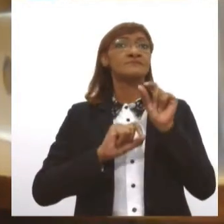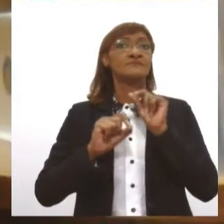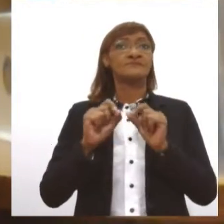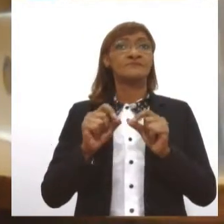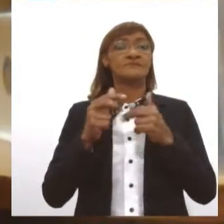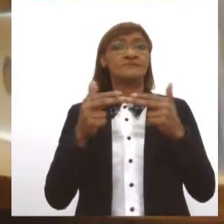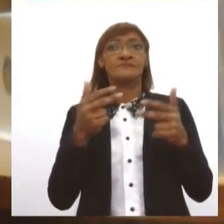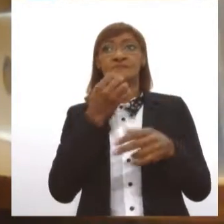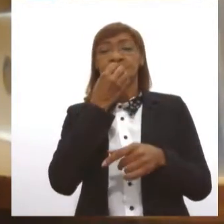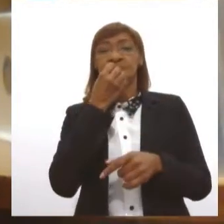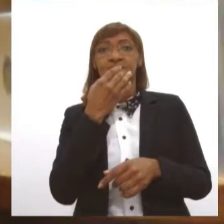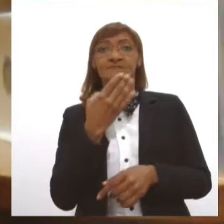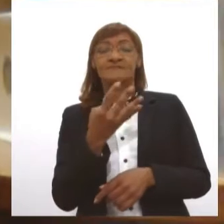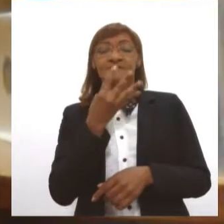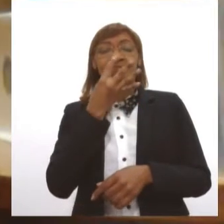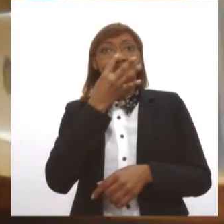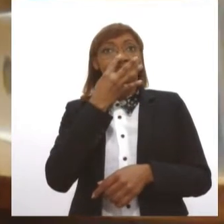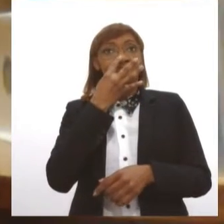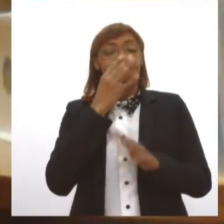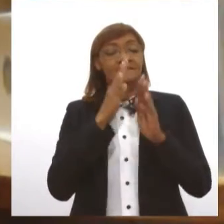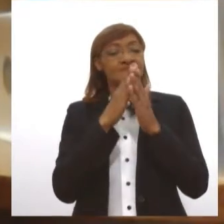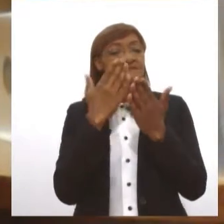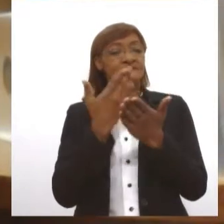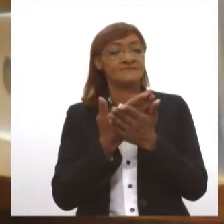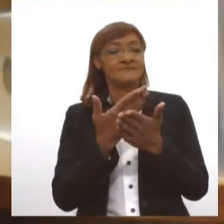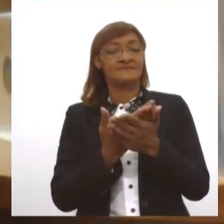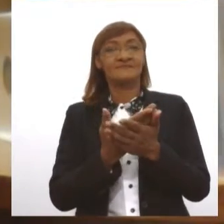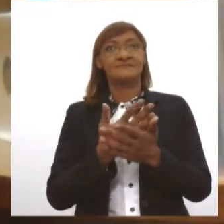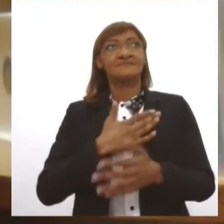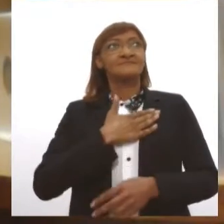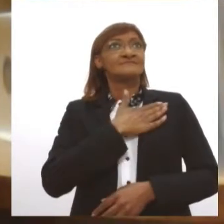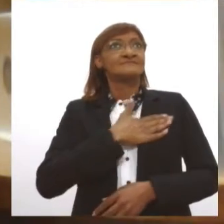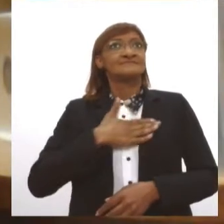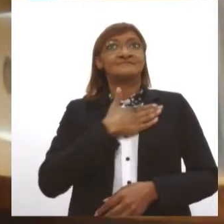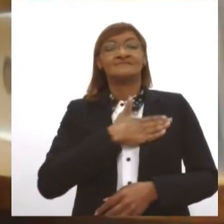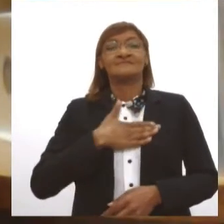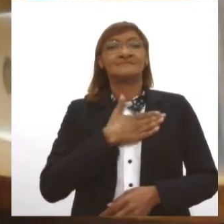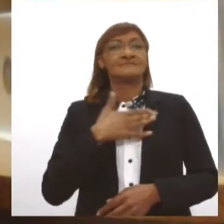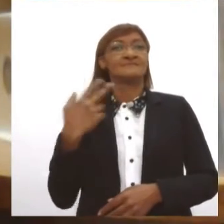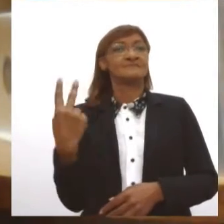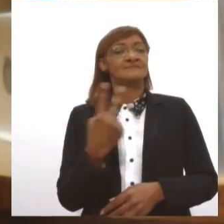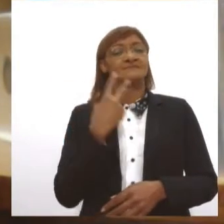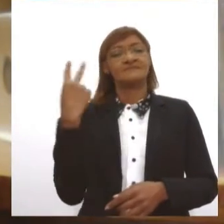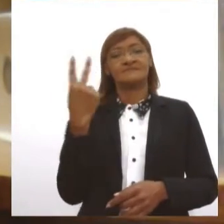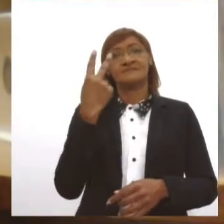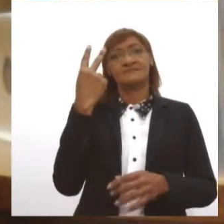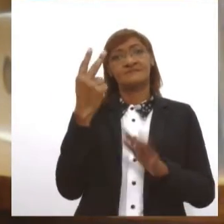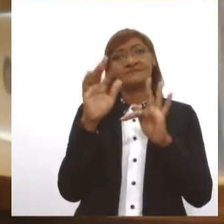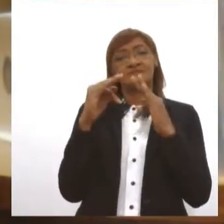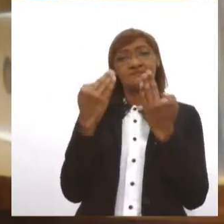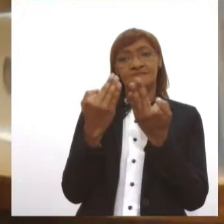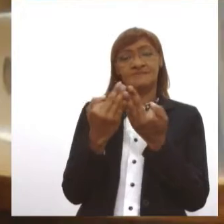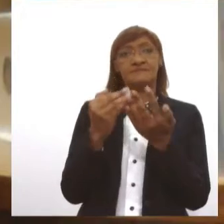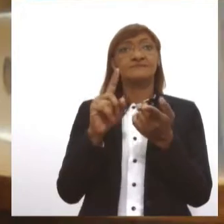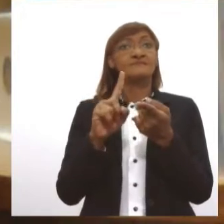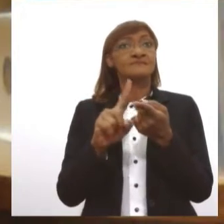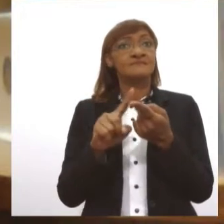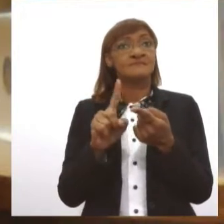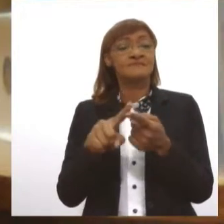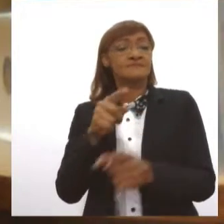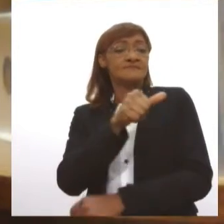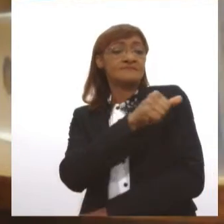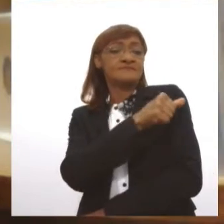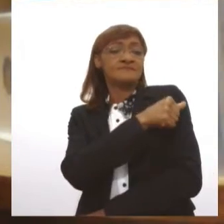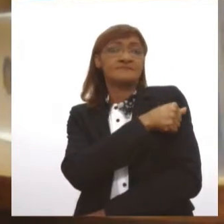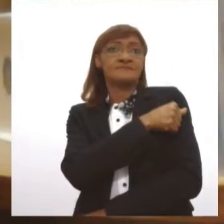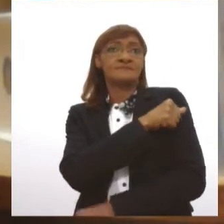escola, o prazer, né, foi devolvido, o valor, não só das famílias, mas os alunos, que sentiram muito